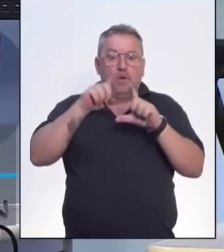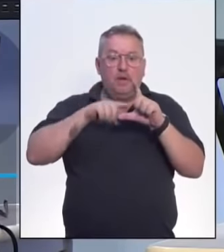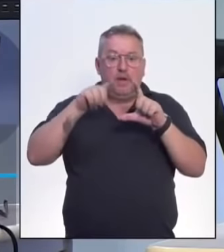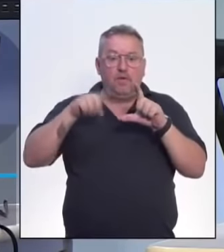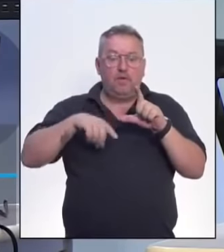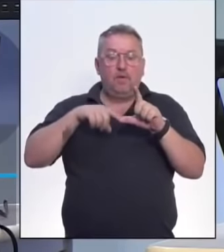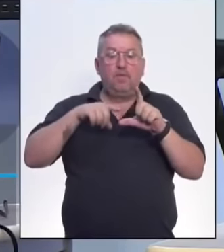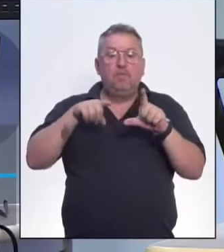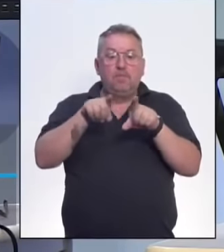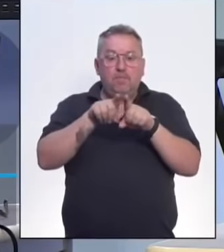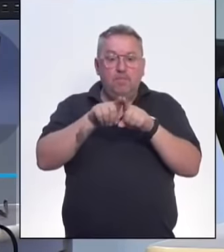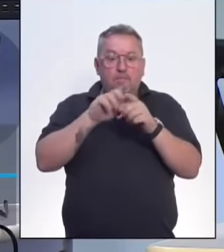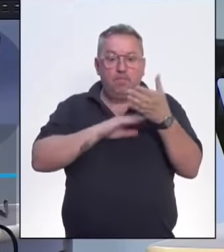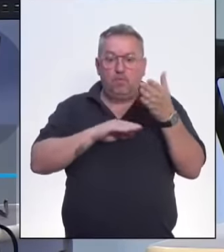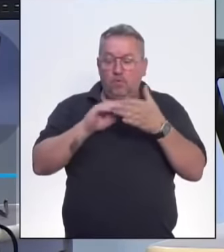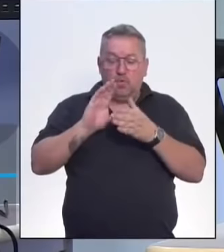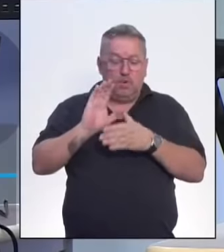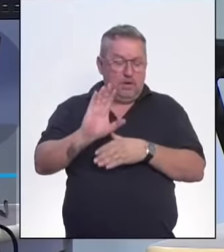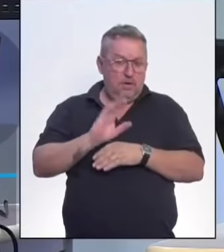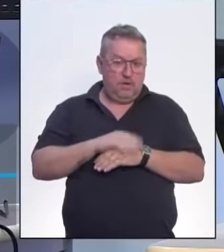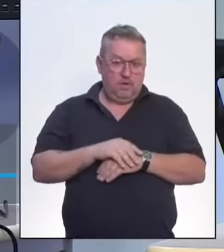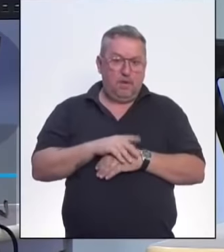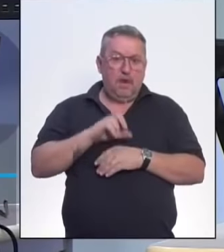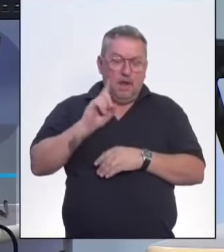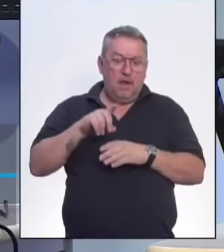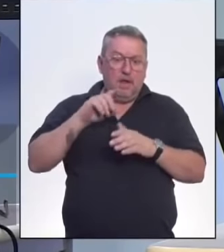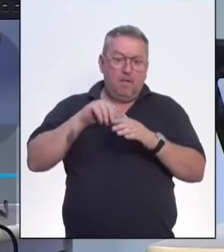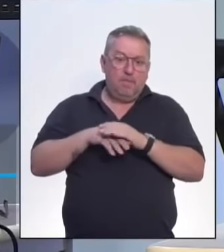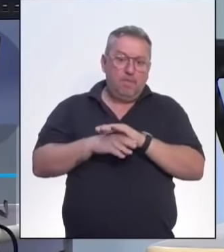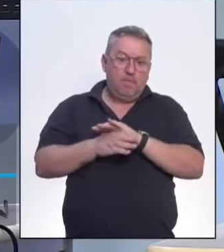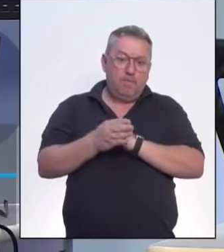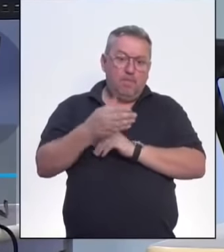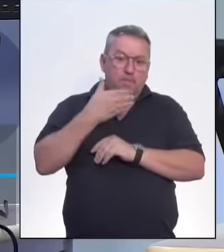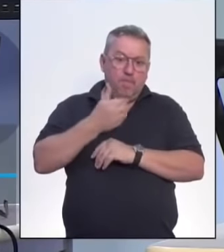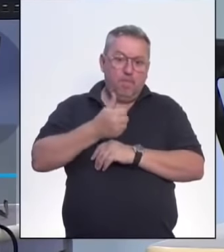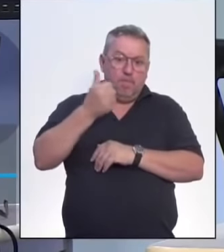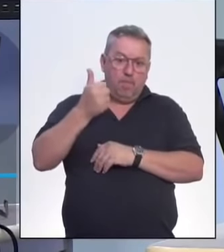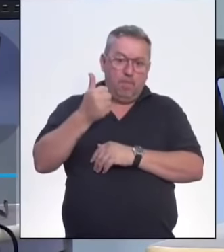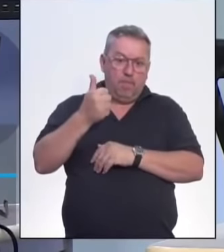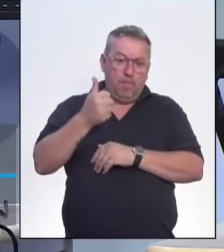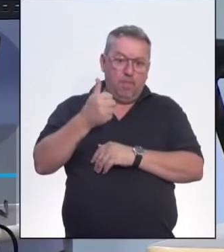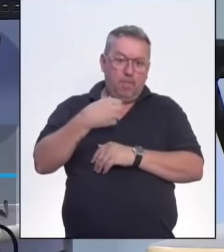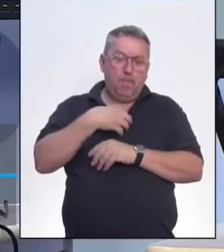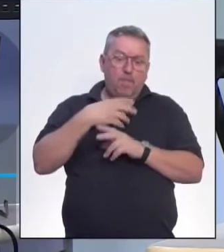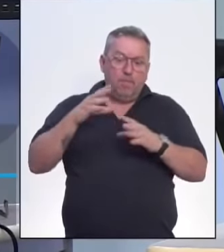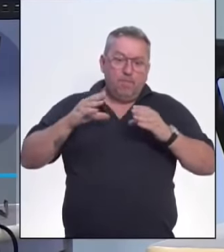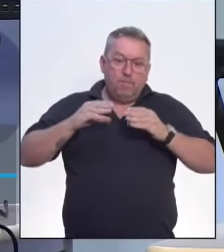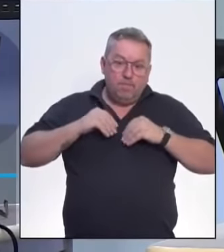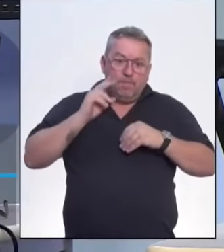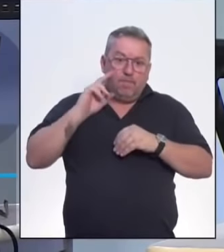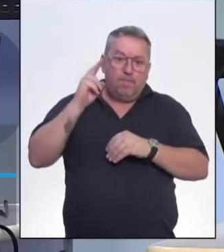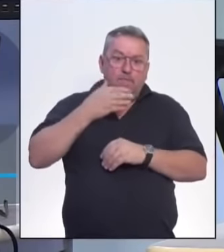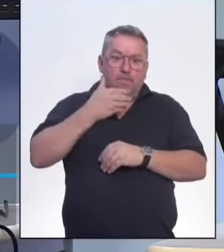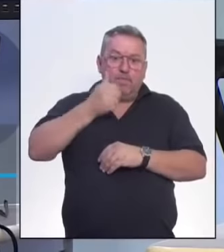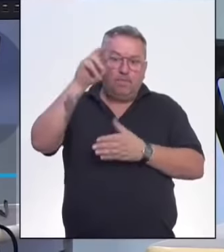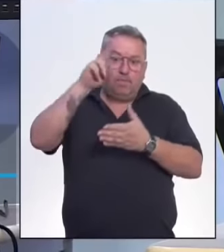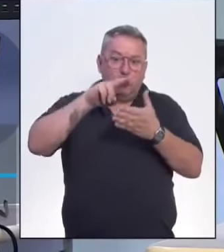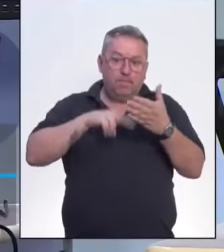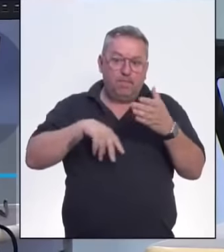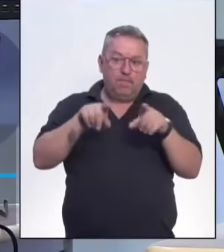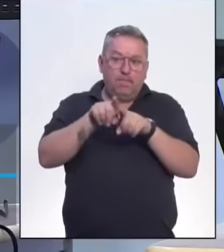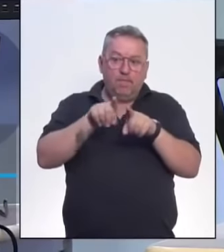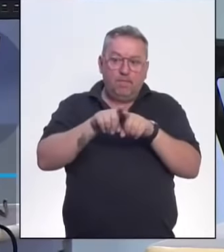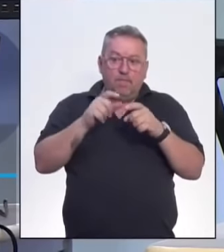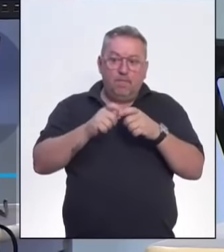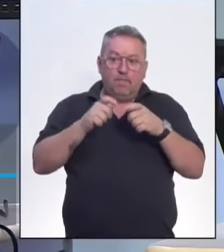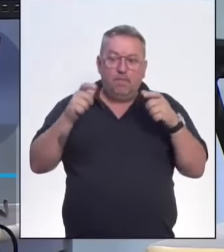com gráficos. Então, é isso, é se habituar e melhorar essa concepção, melhorar essa leitura. Tá? Se bem que a